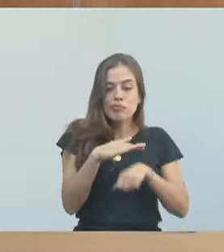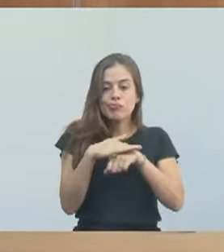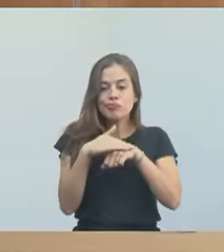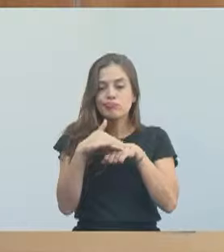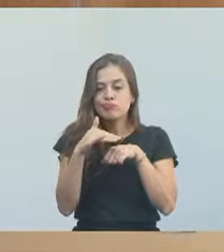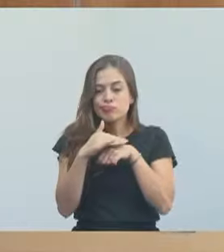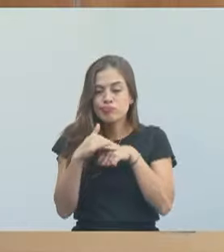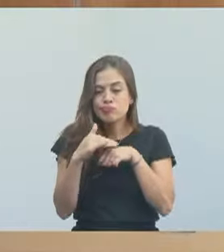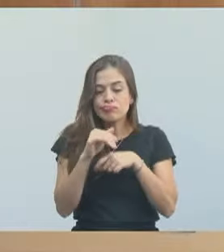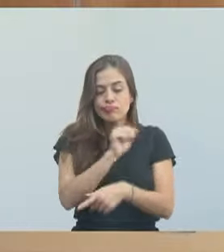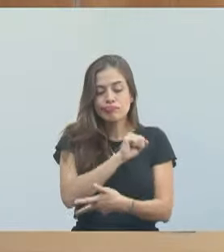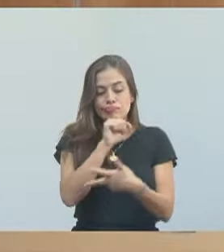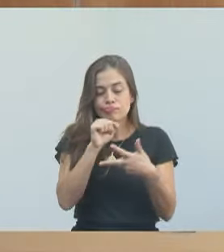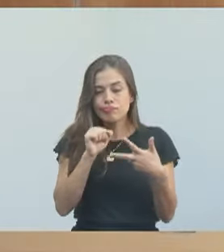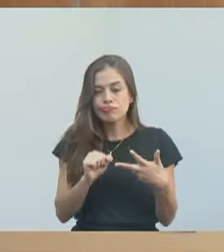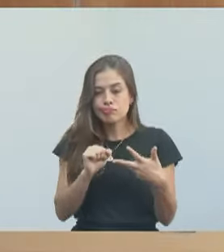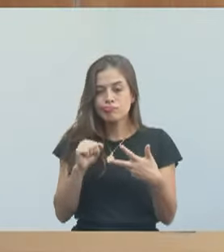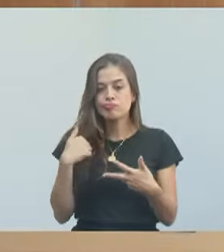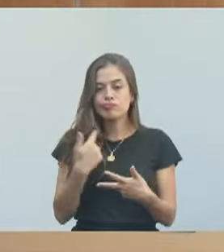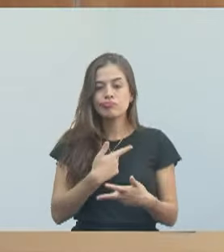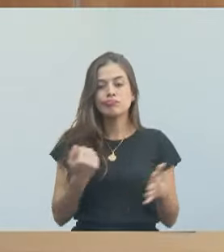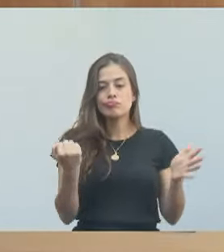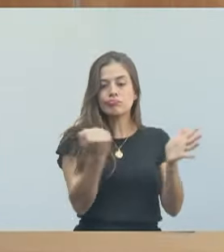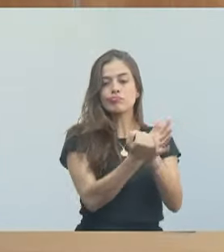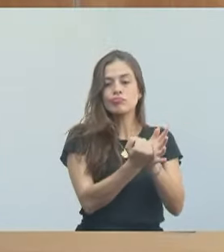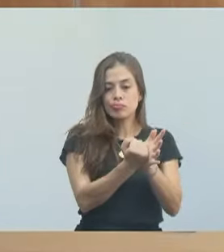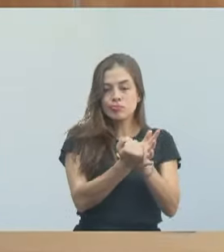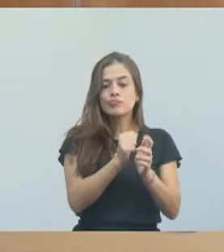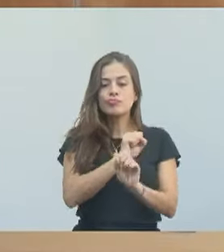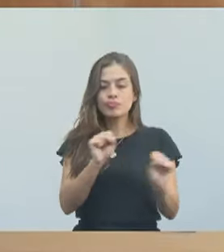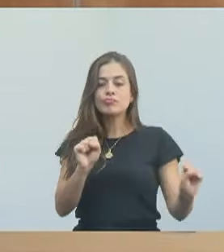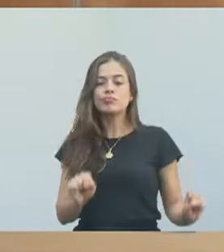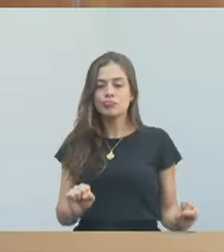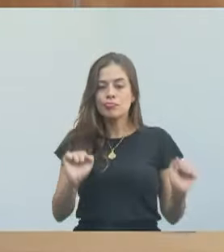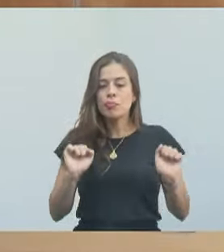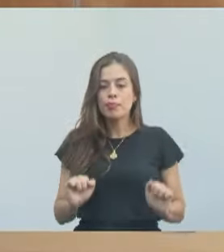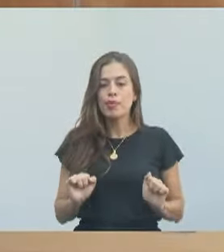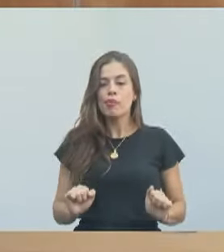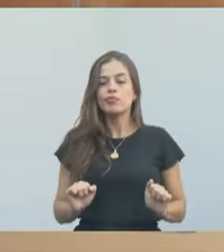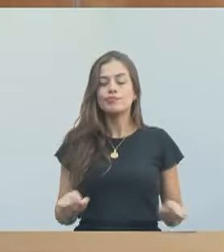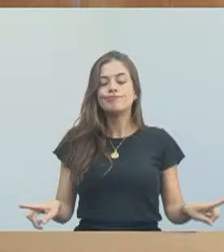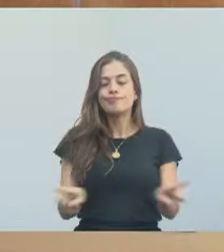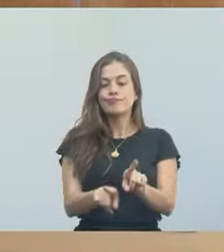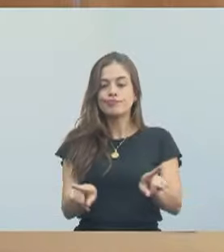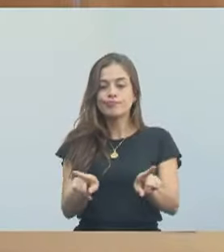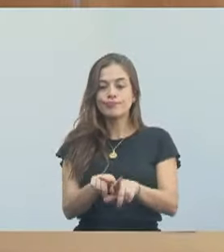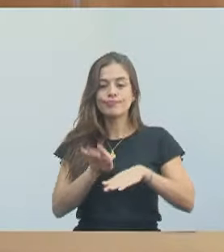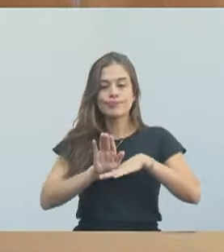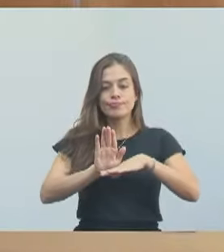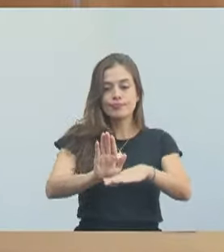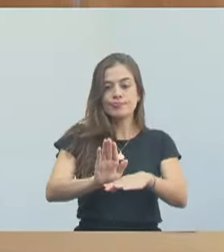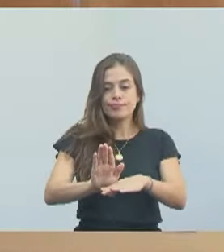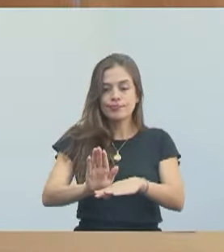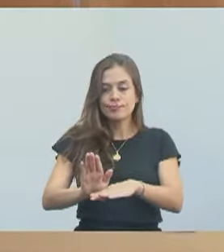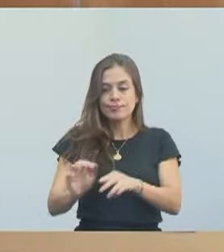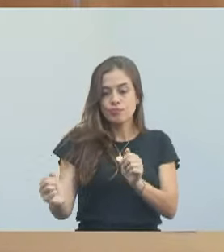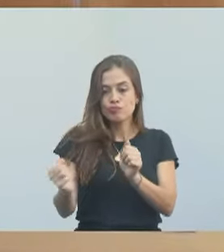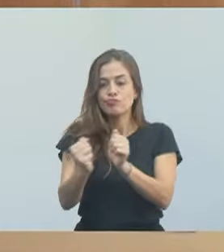poder público, com os nossos patrimônios públicos, vamos poder também ajudar,